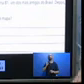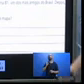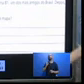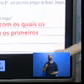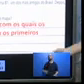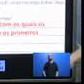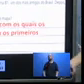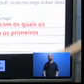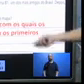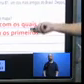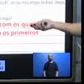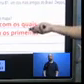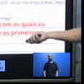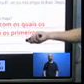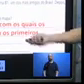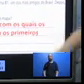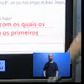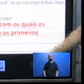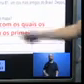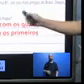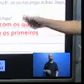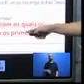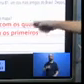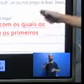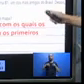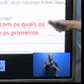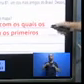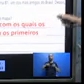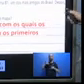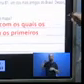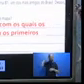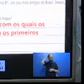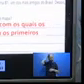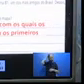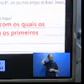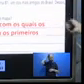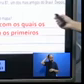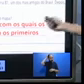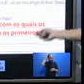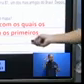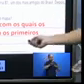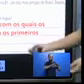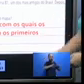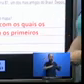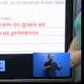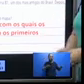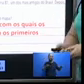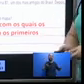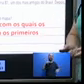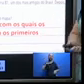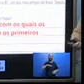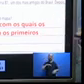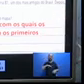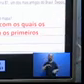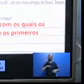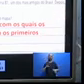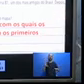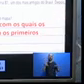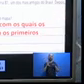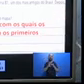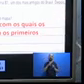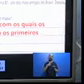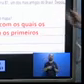ali? Os indígenas. Indígenas no litoral, com os quais os portugueses fizeram os